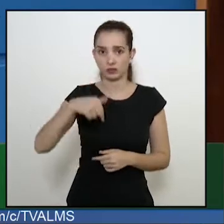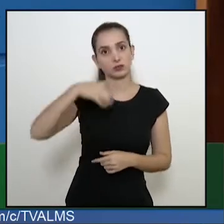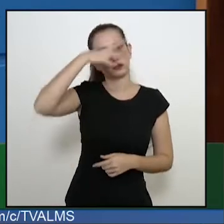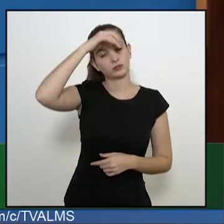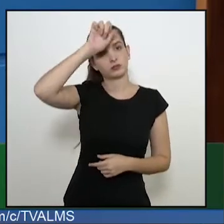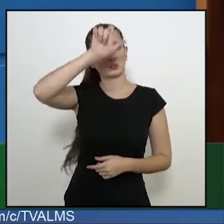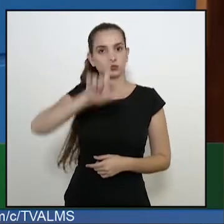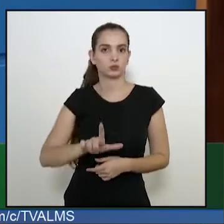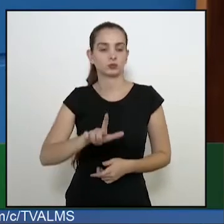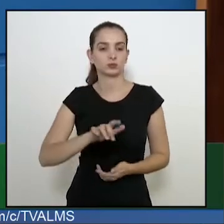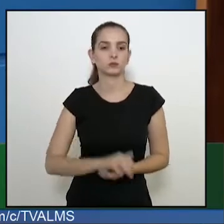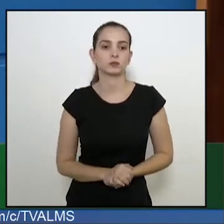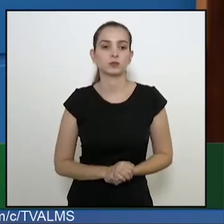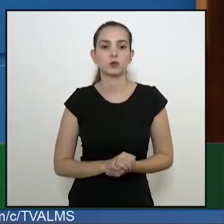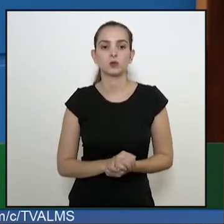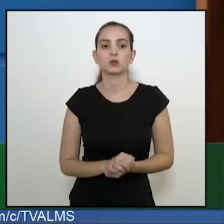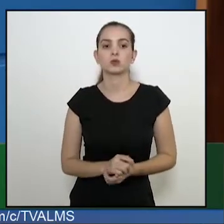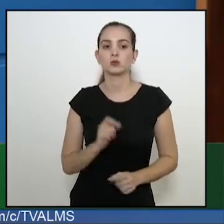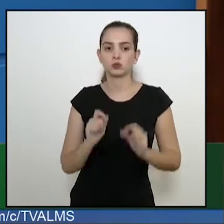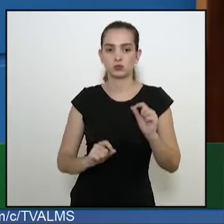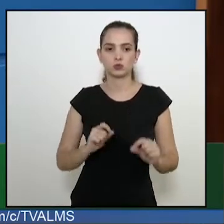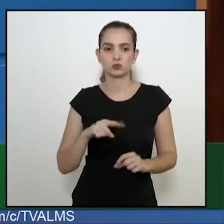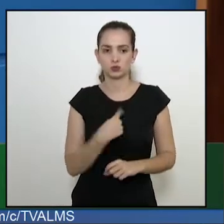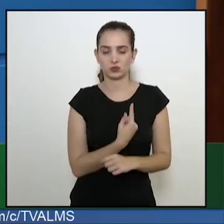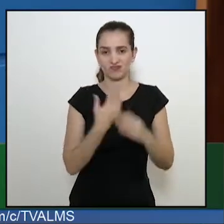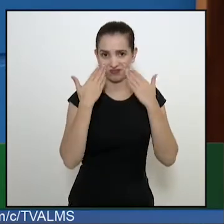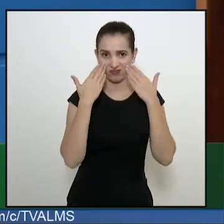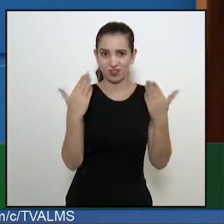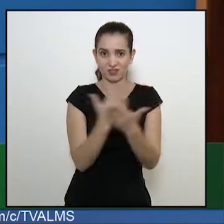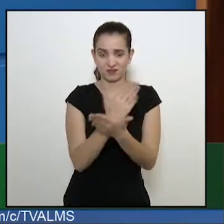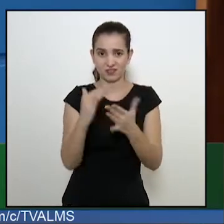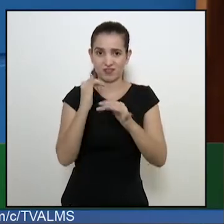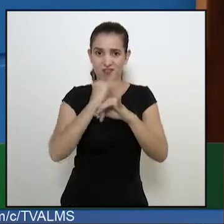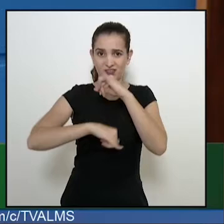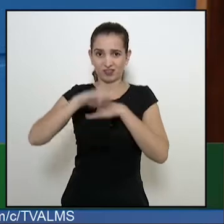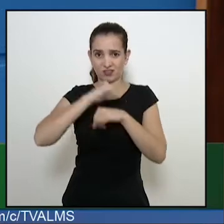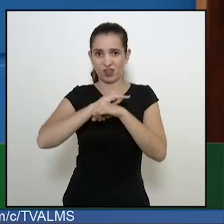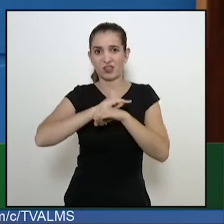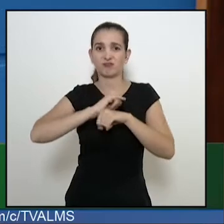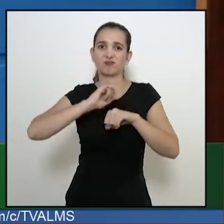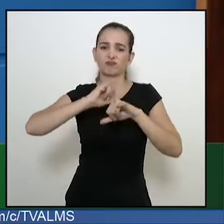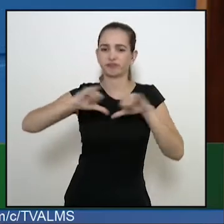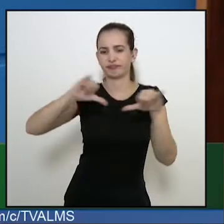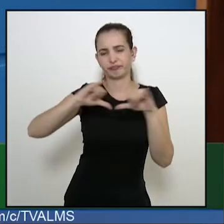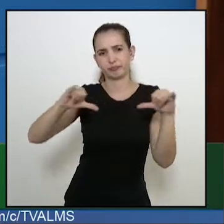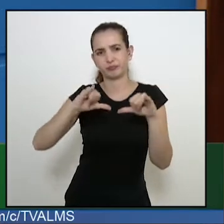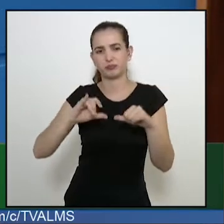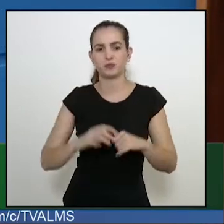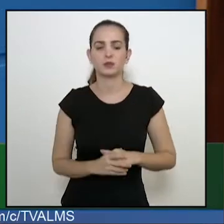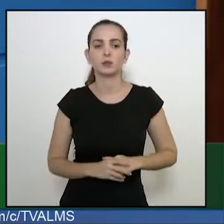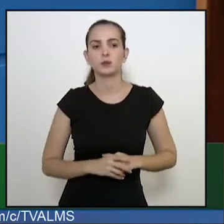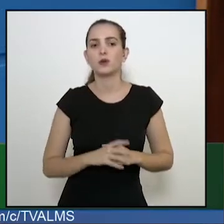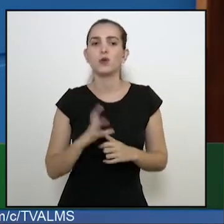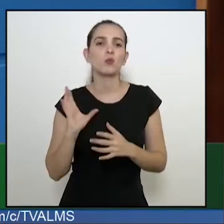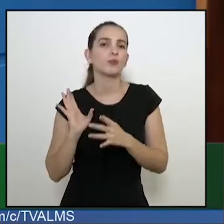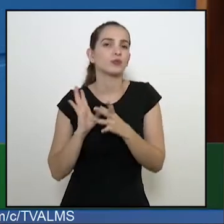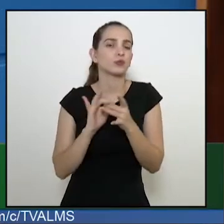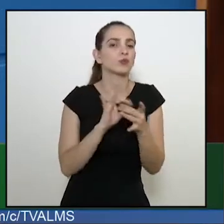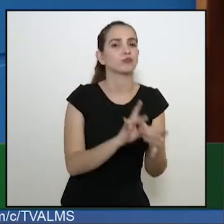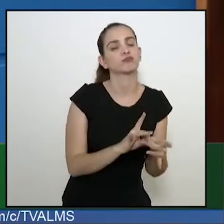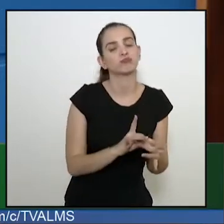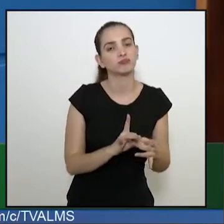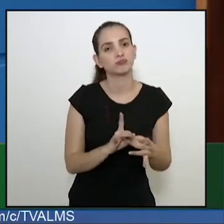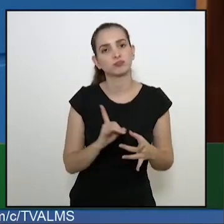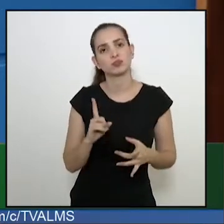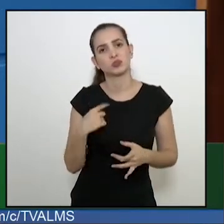do Sul. Então, o que a gente vê, às vezes, em algumas redes sociais, é assim, uma situação que nos